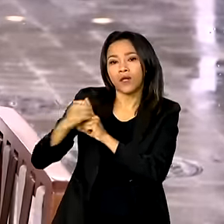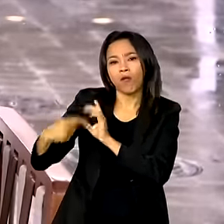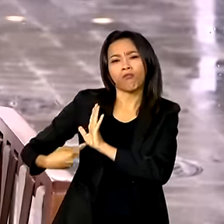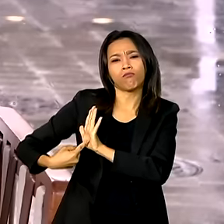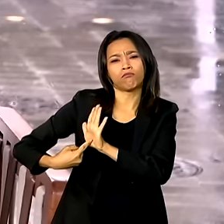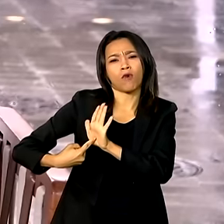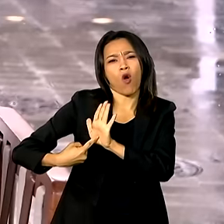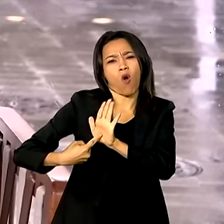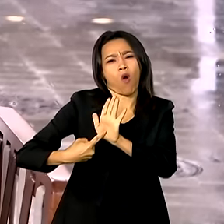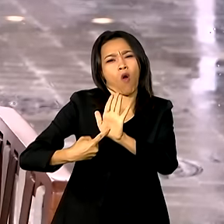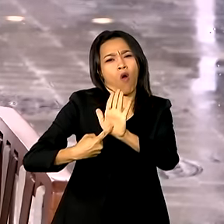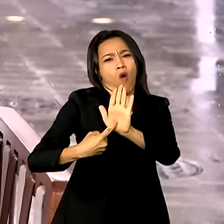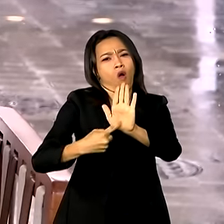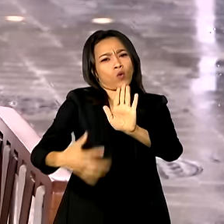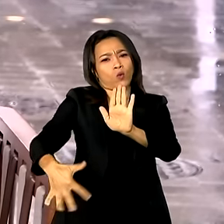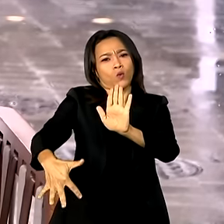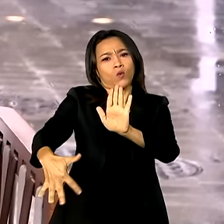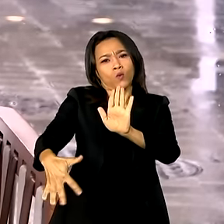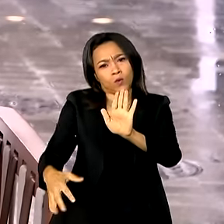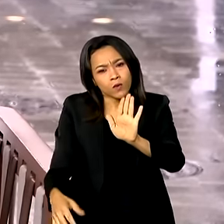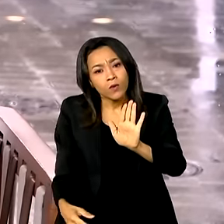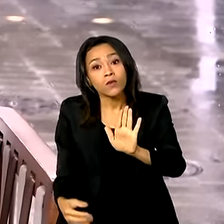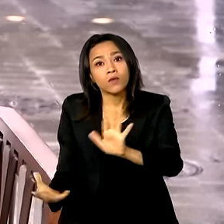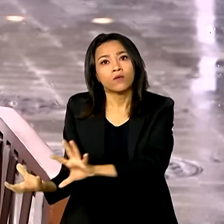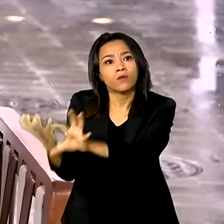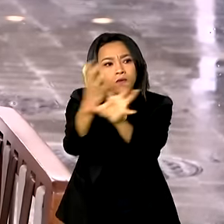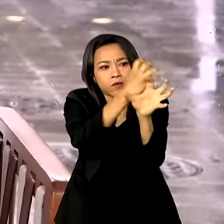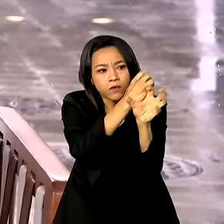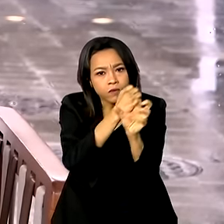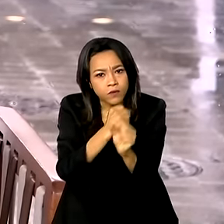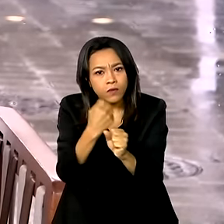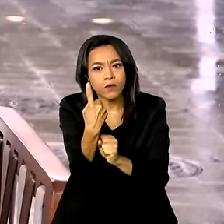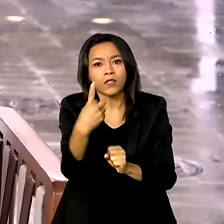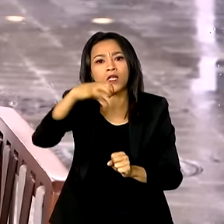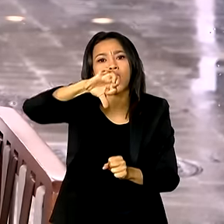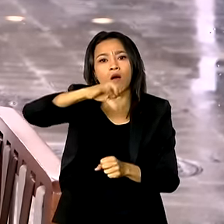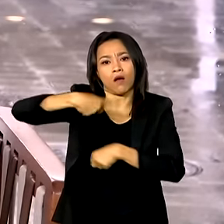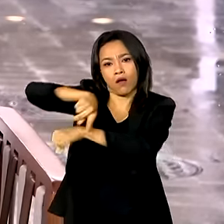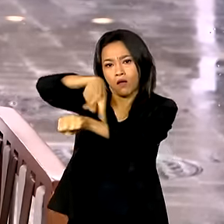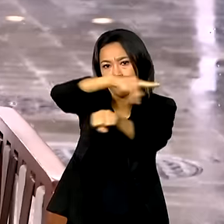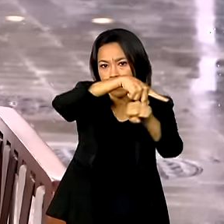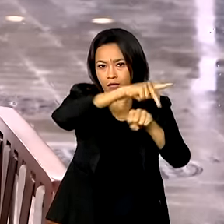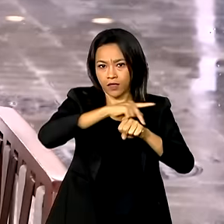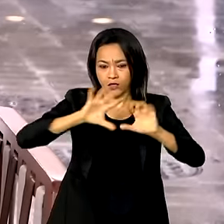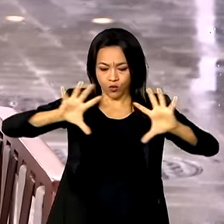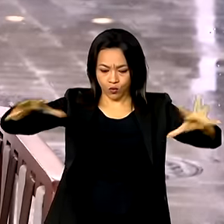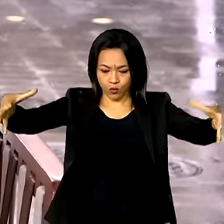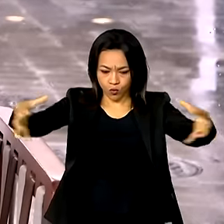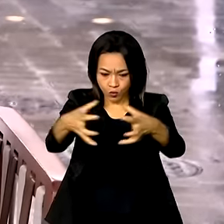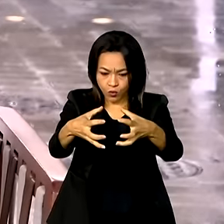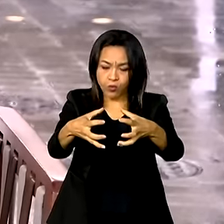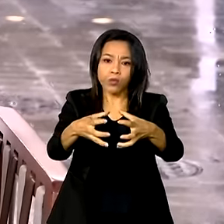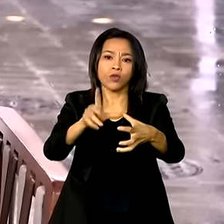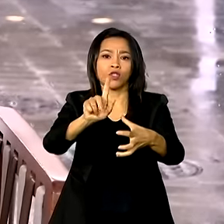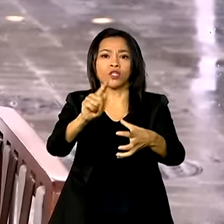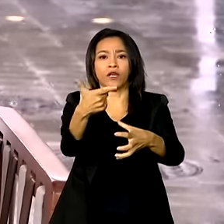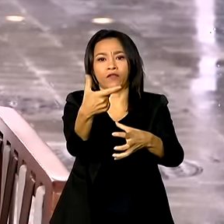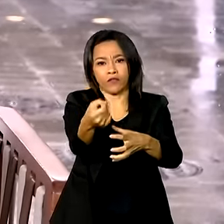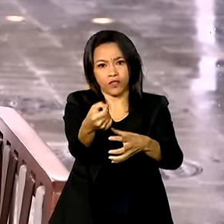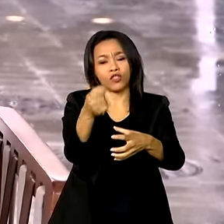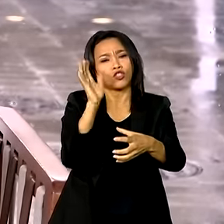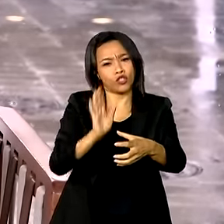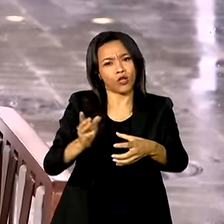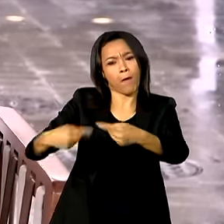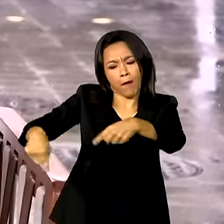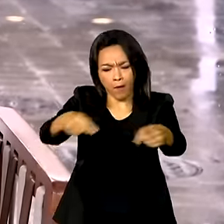né? Os 20 países, na verdade, os 19 países que compuseram o G20, que fizeram